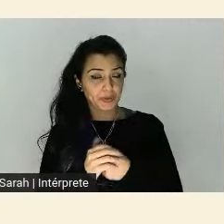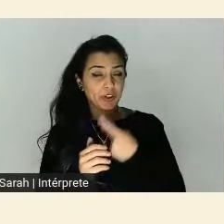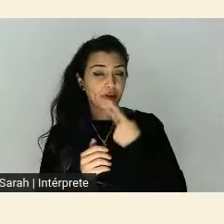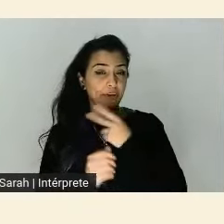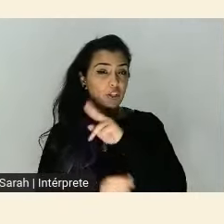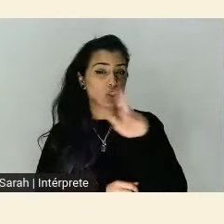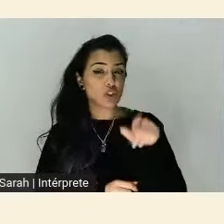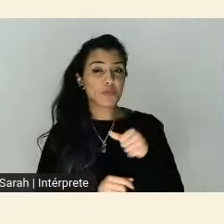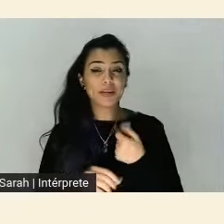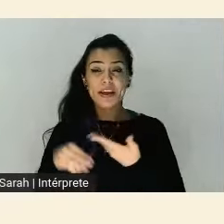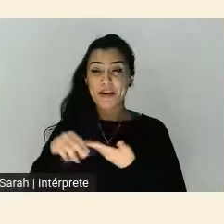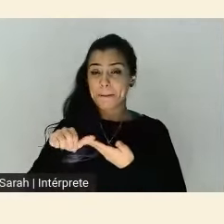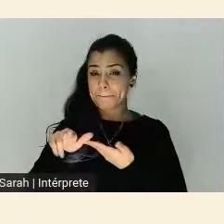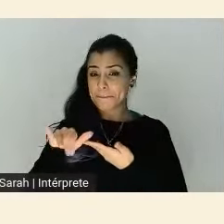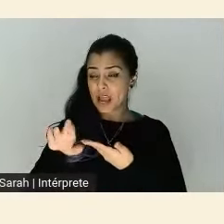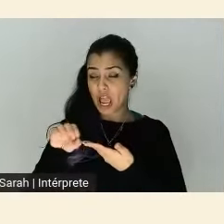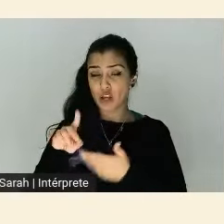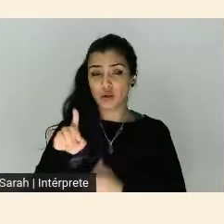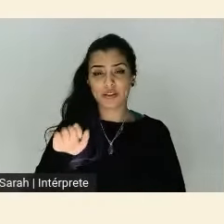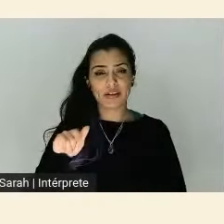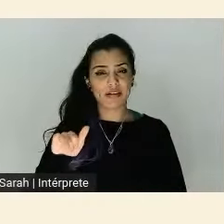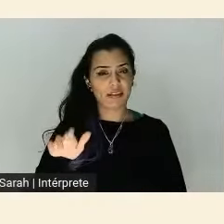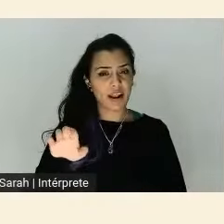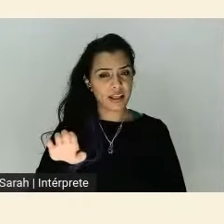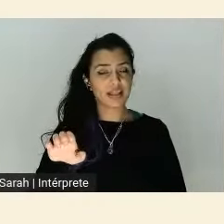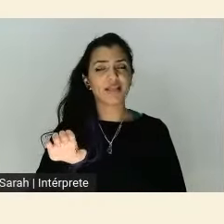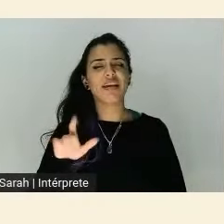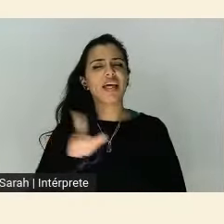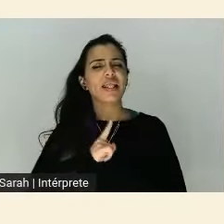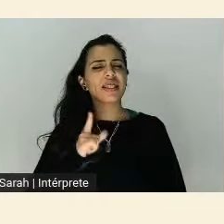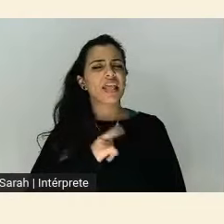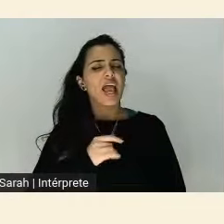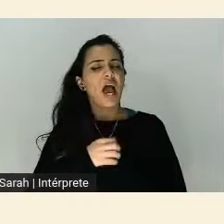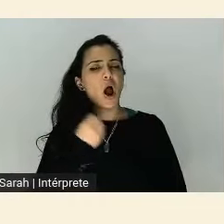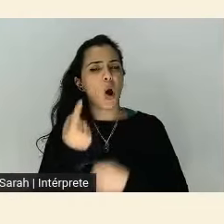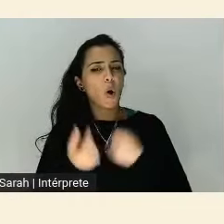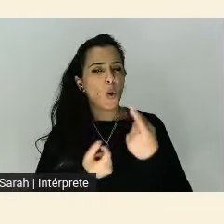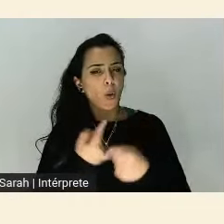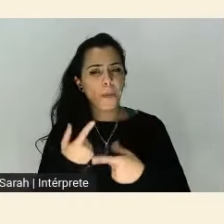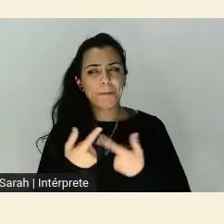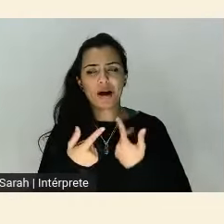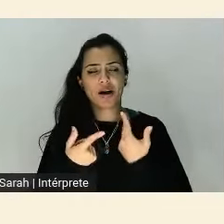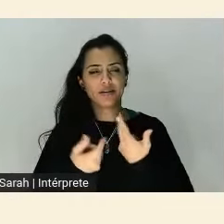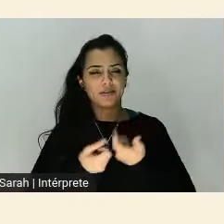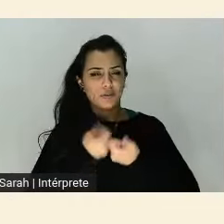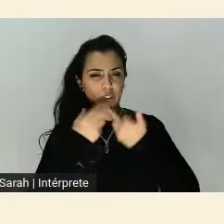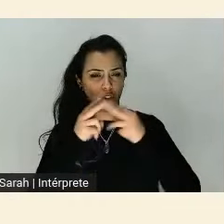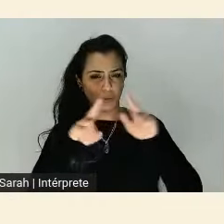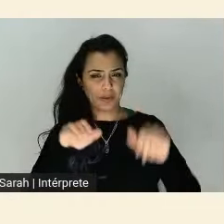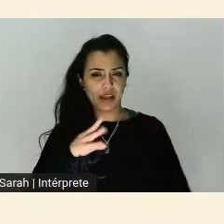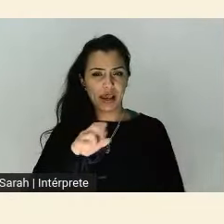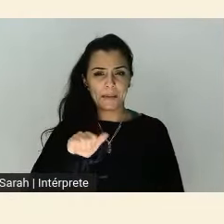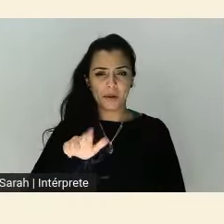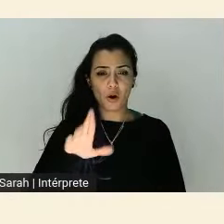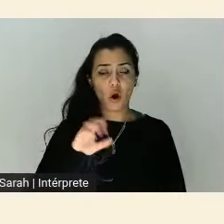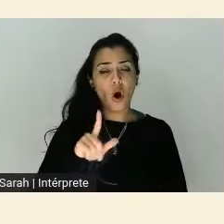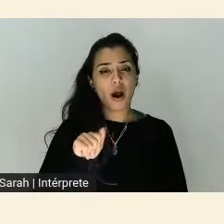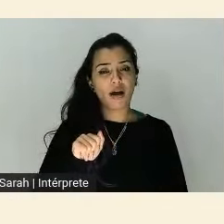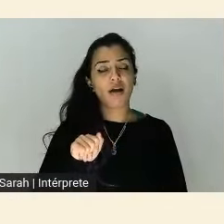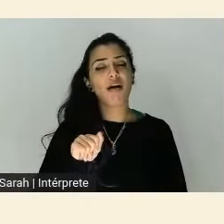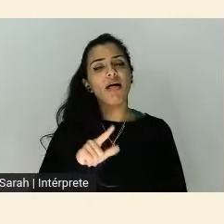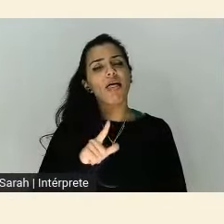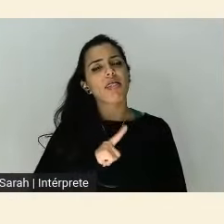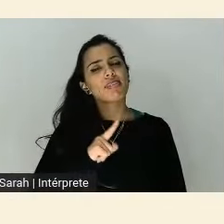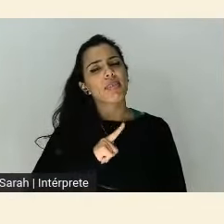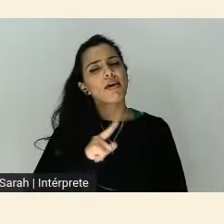vagos, vaguíssimos, sobre a pagelança cabocla, recebeu nas anotações do poeta um